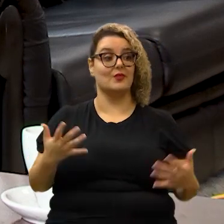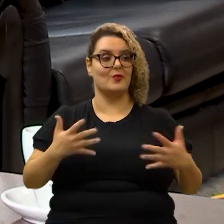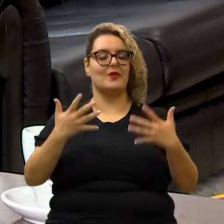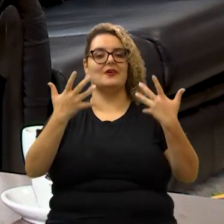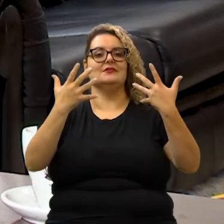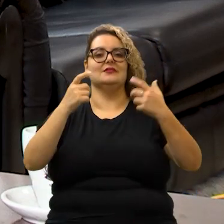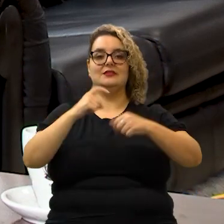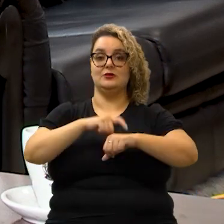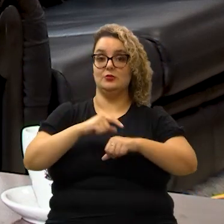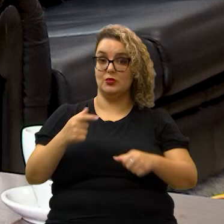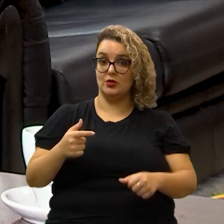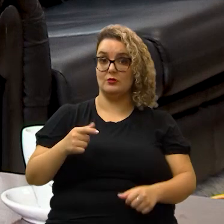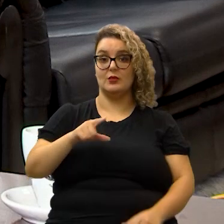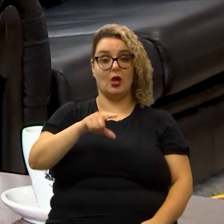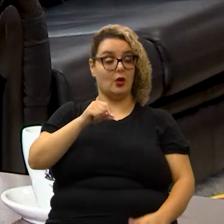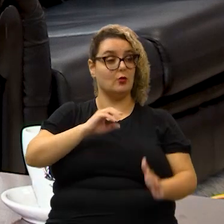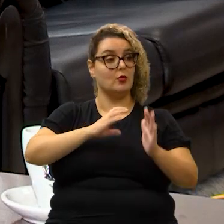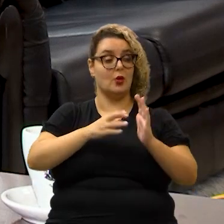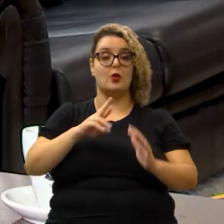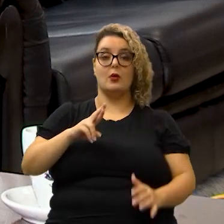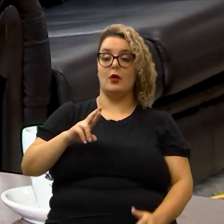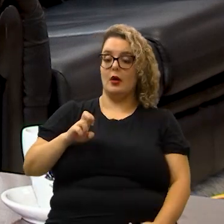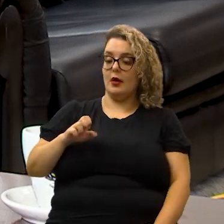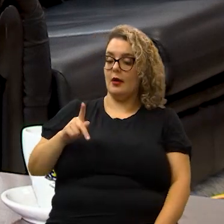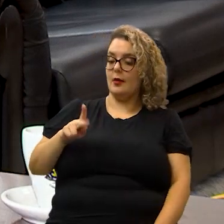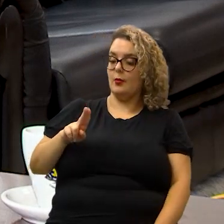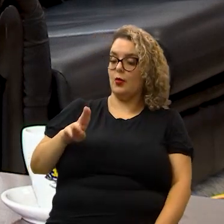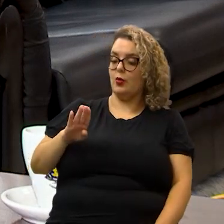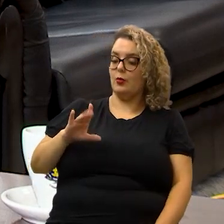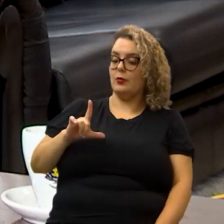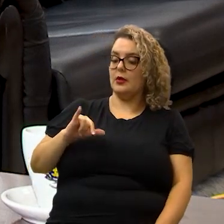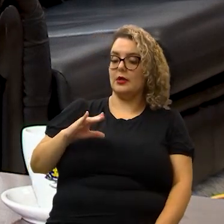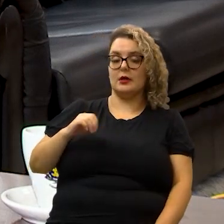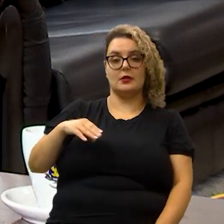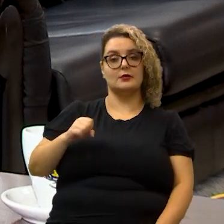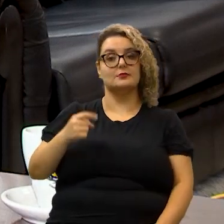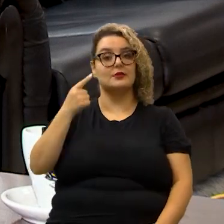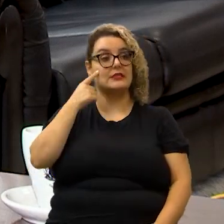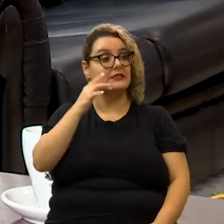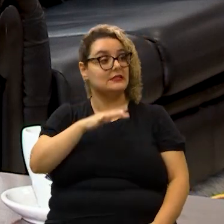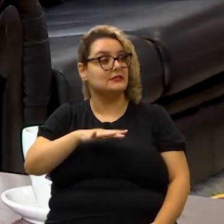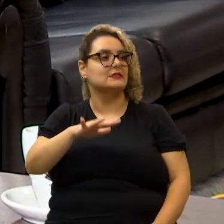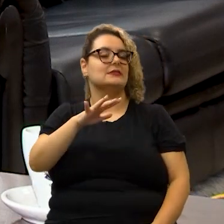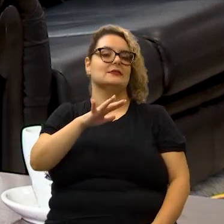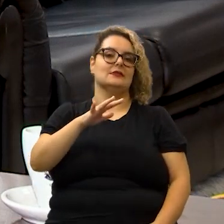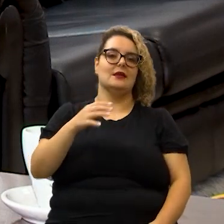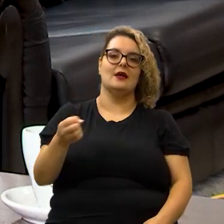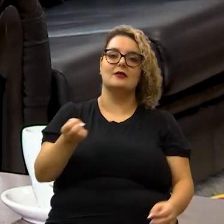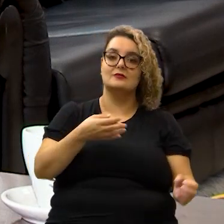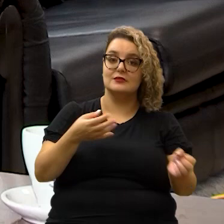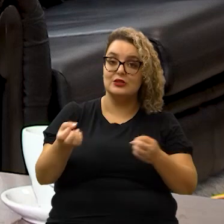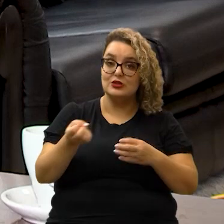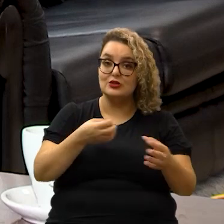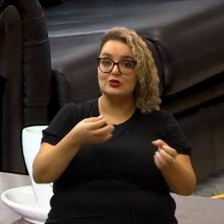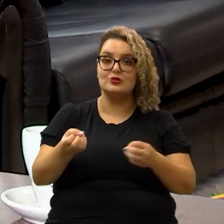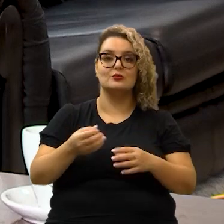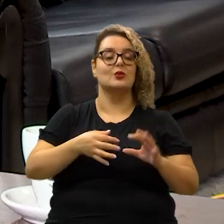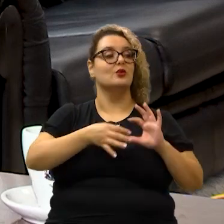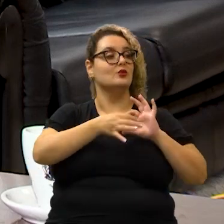fazer opção pelo Partido dos Republicanos, né, manter esses ideais republicanos atualizados, né, ao